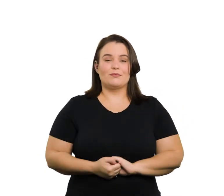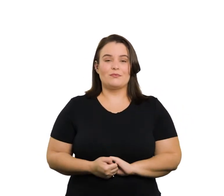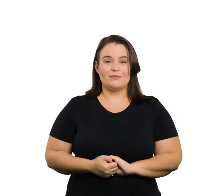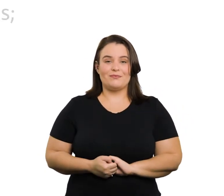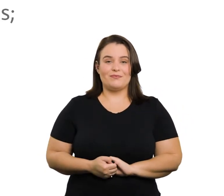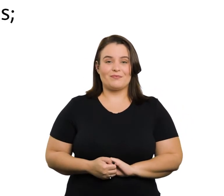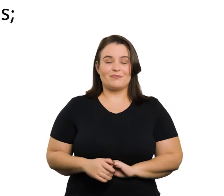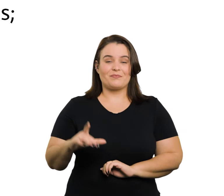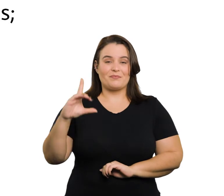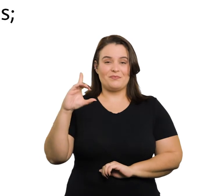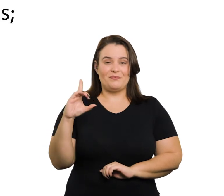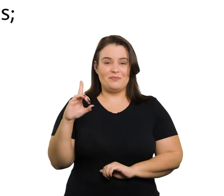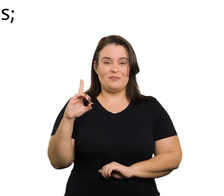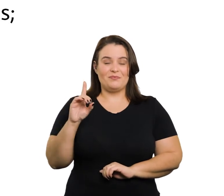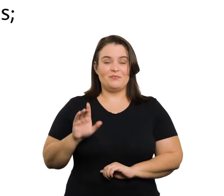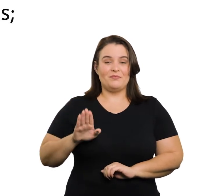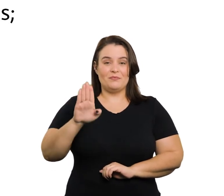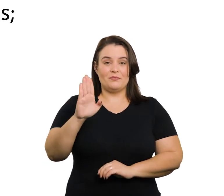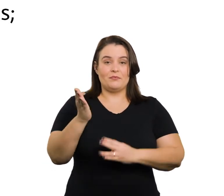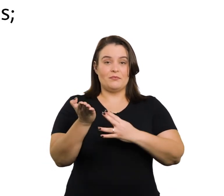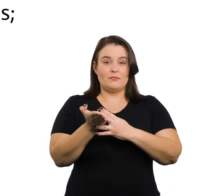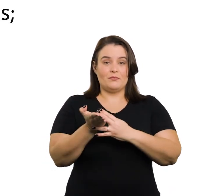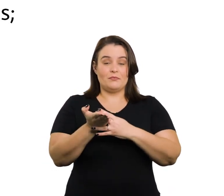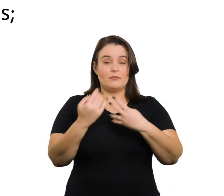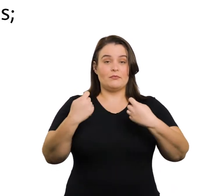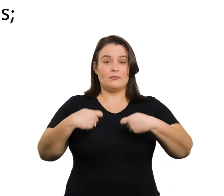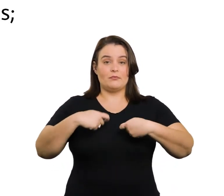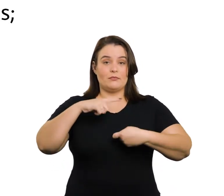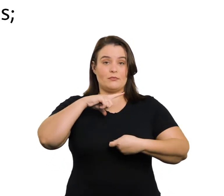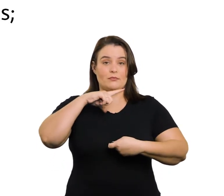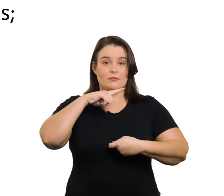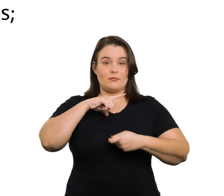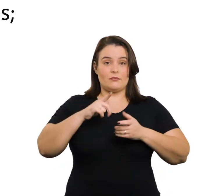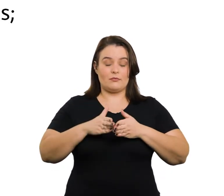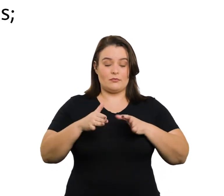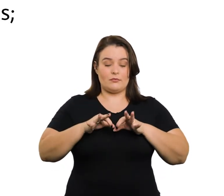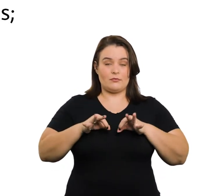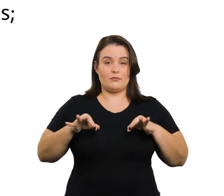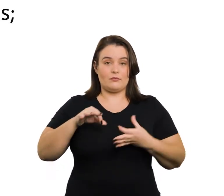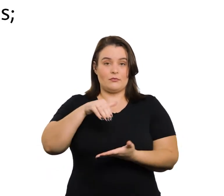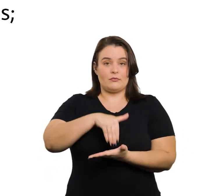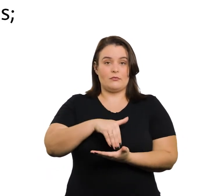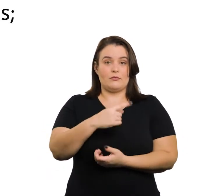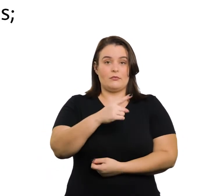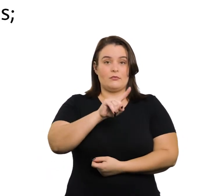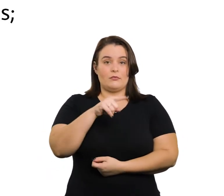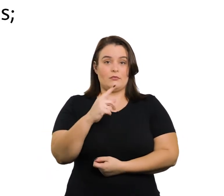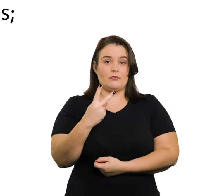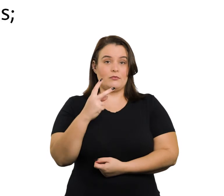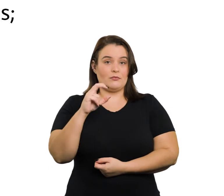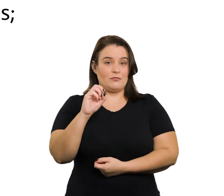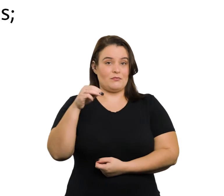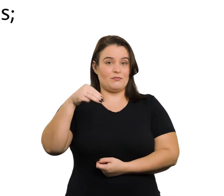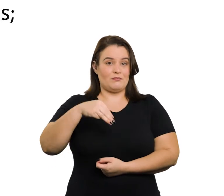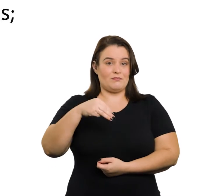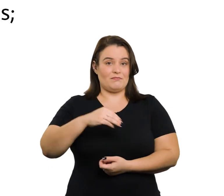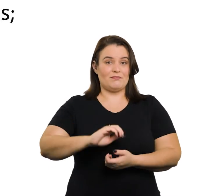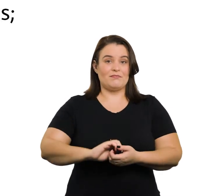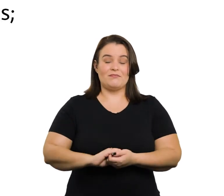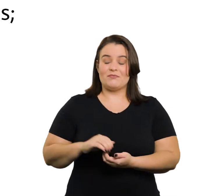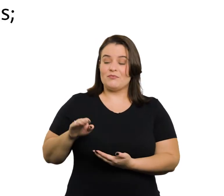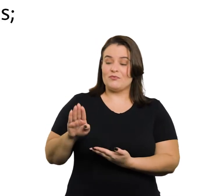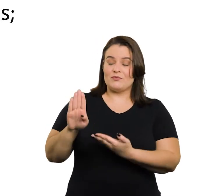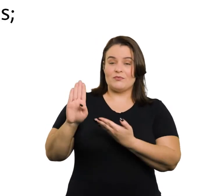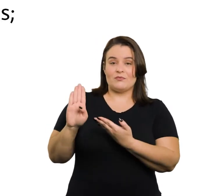água. D. Rampas intermediárias. Devem ter largura mínima de 1,20